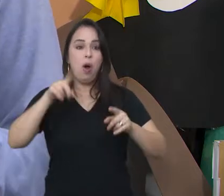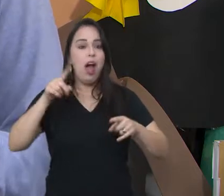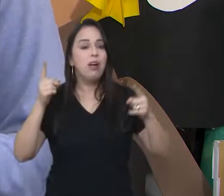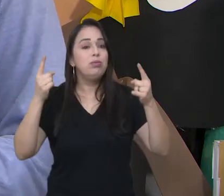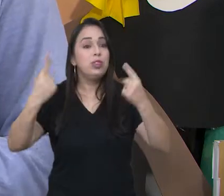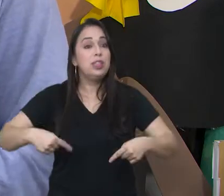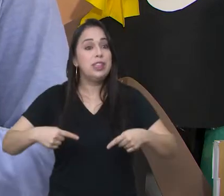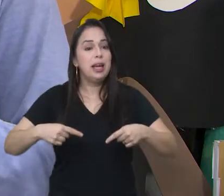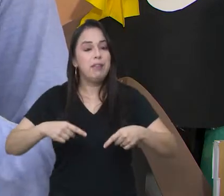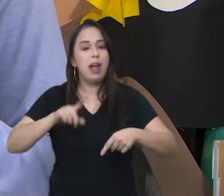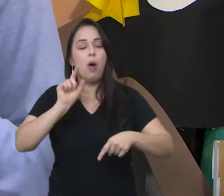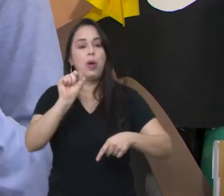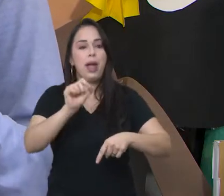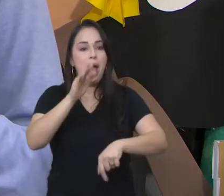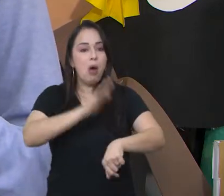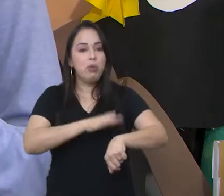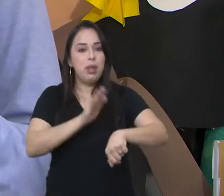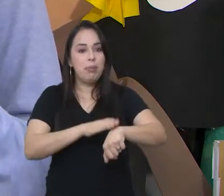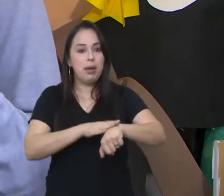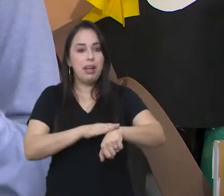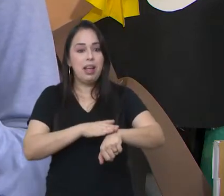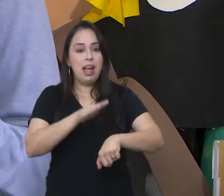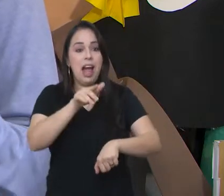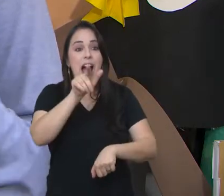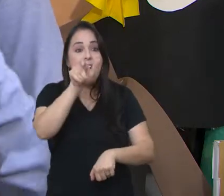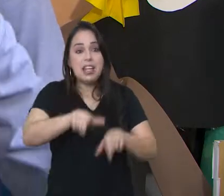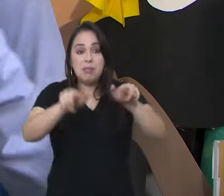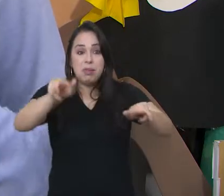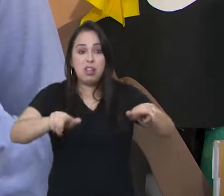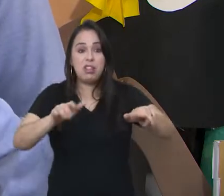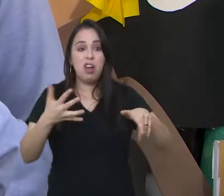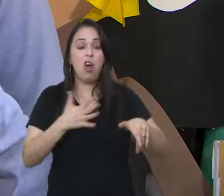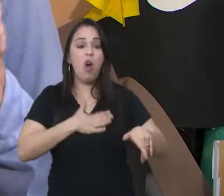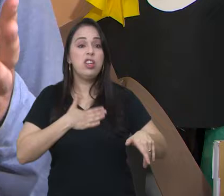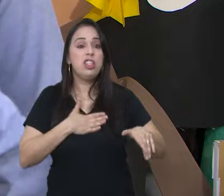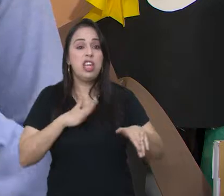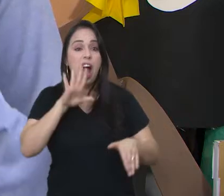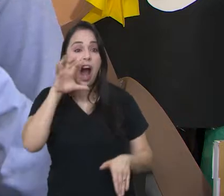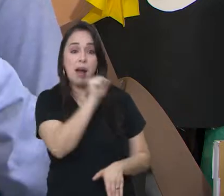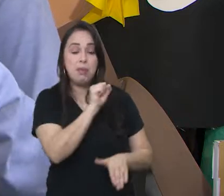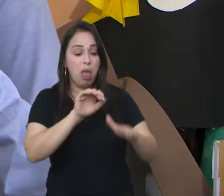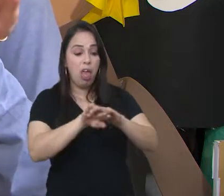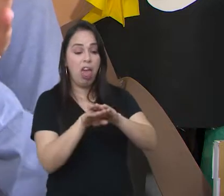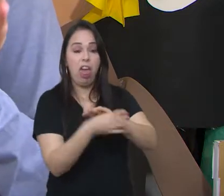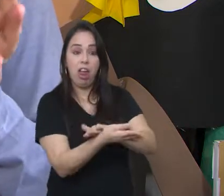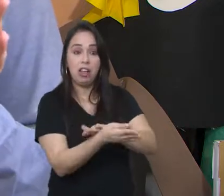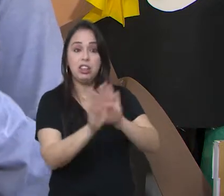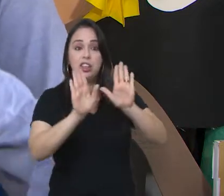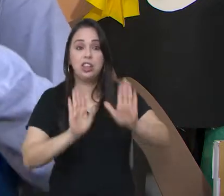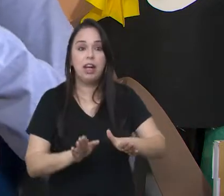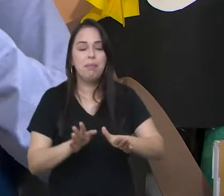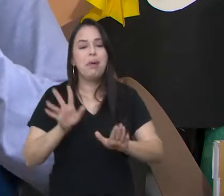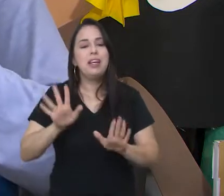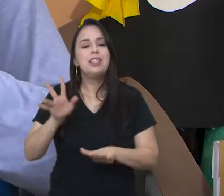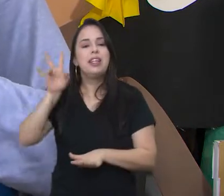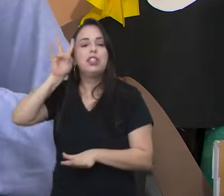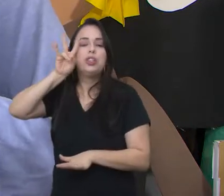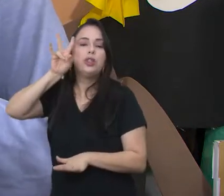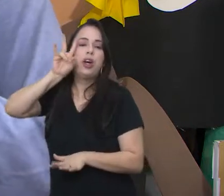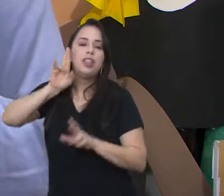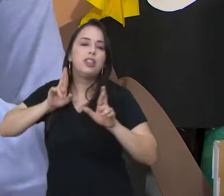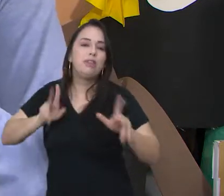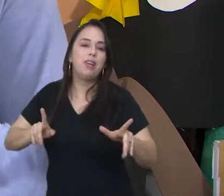é o tempo, né? Todo mundo está acostumado a quanto mais rápido trocar. Então, e a história não, a história